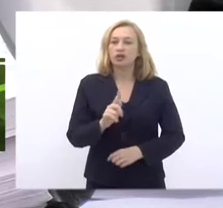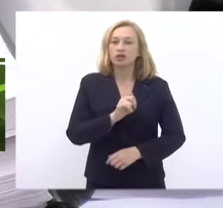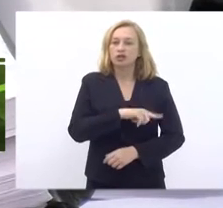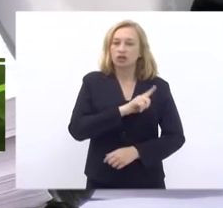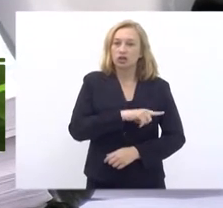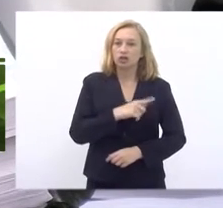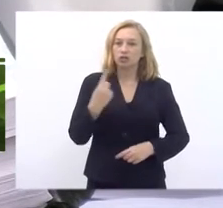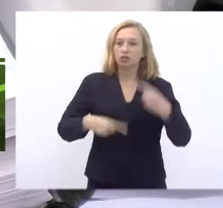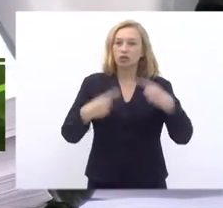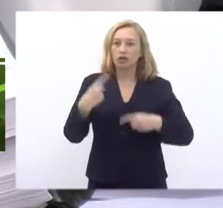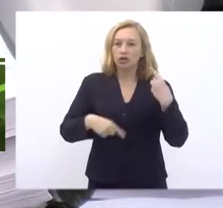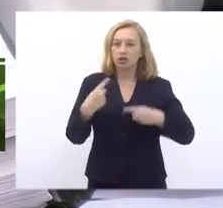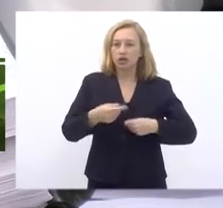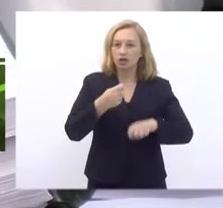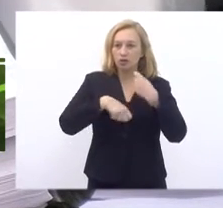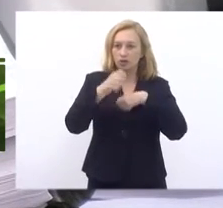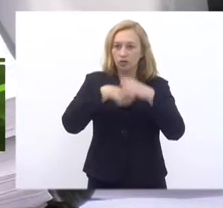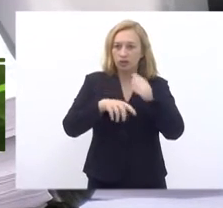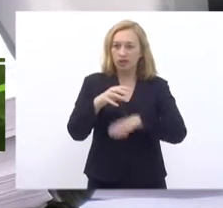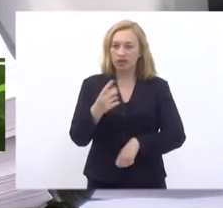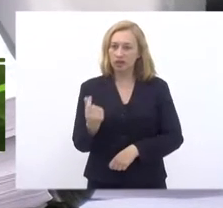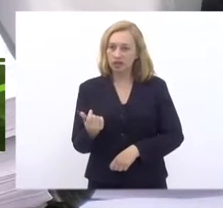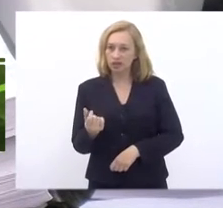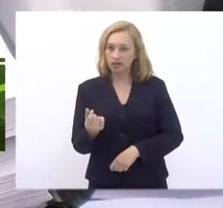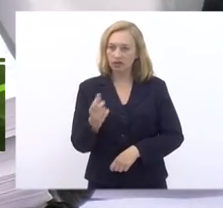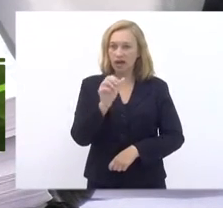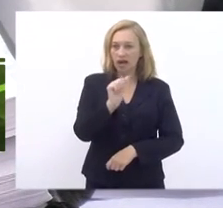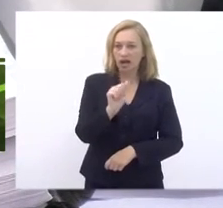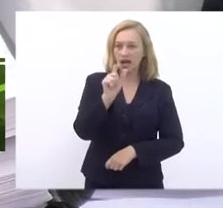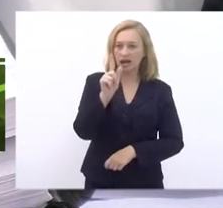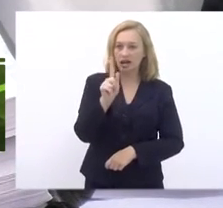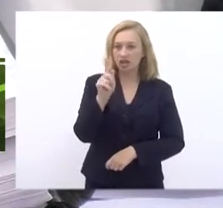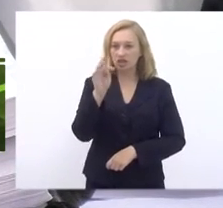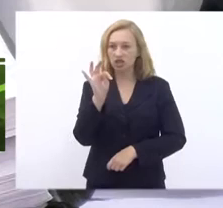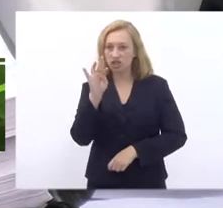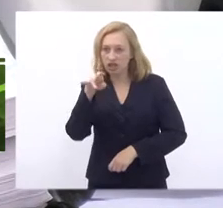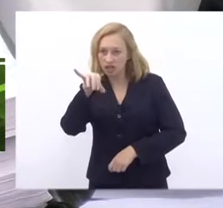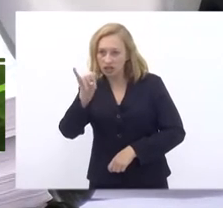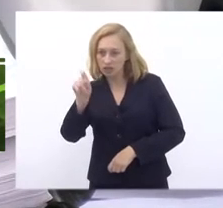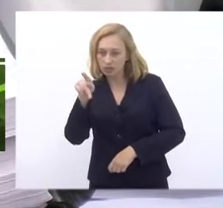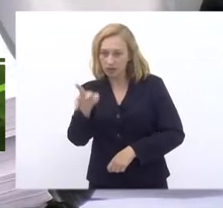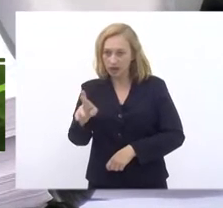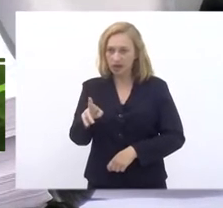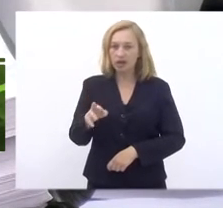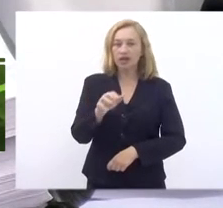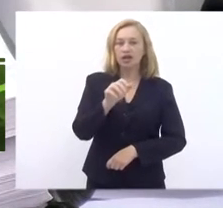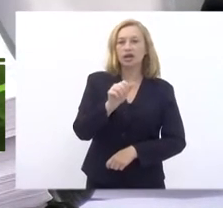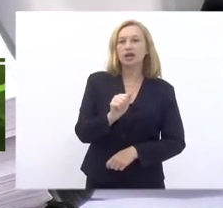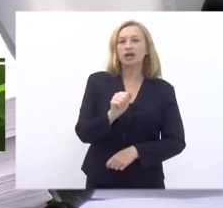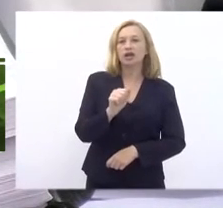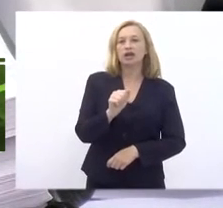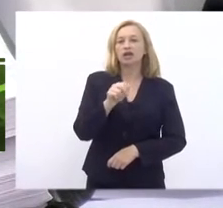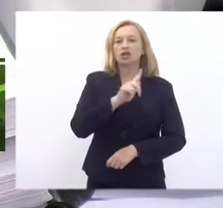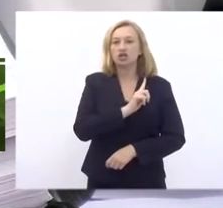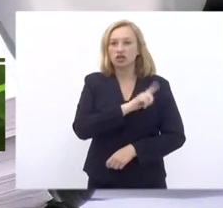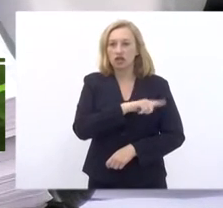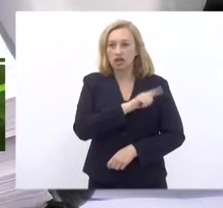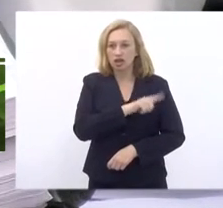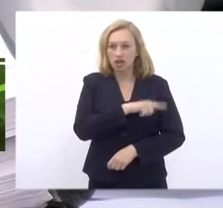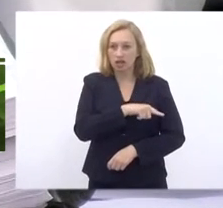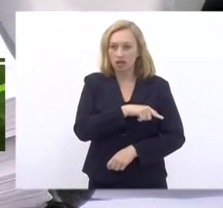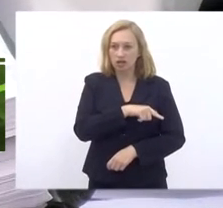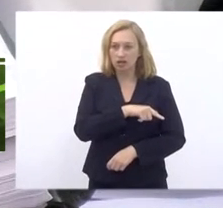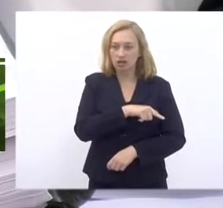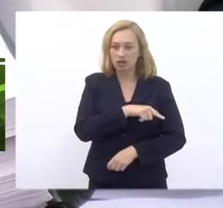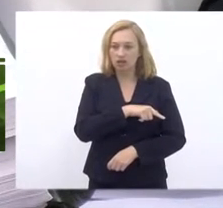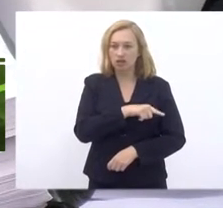Política Econômica Tarifária da Getransp. Édipo Azaro, gerente da Câmara de Transporte